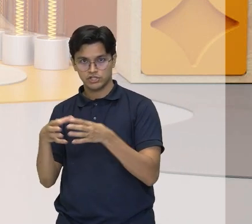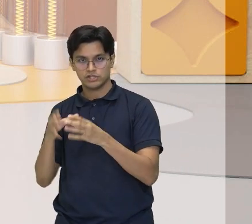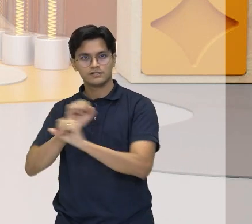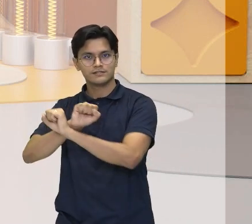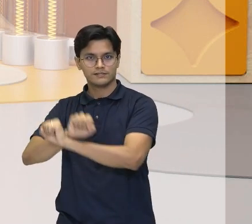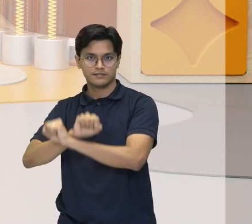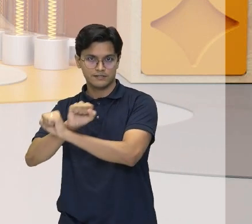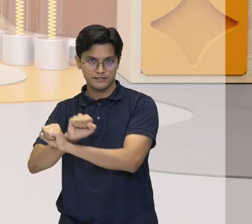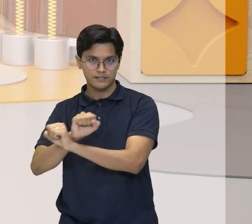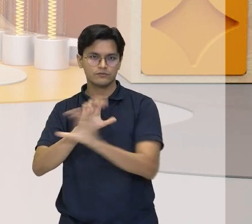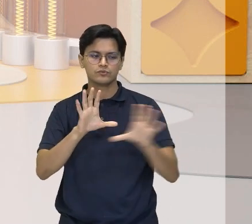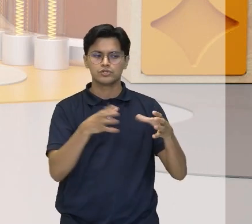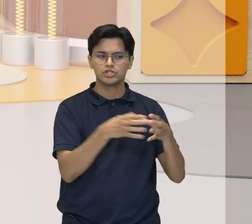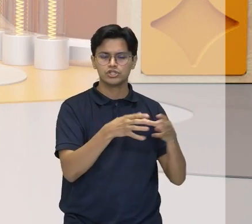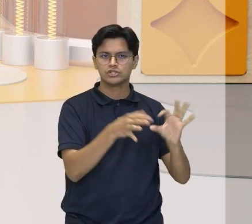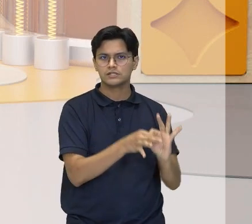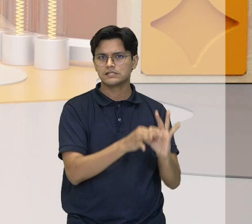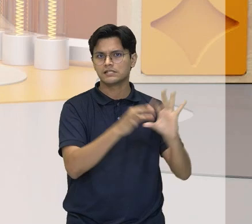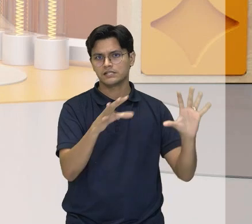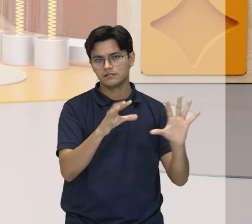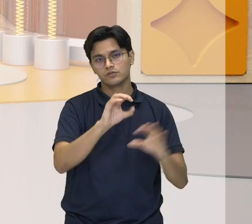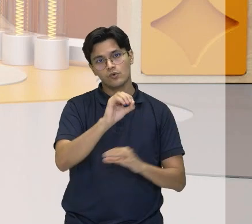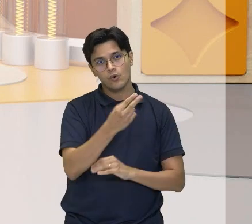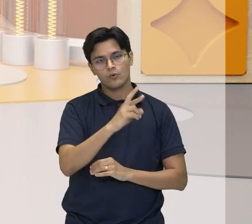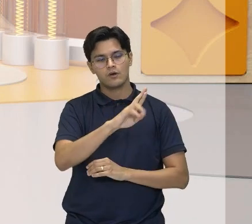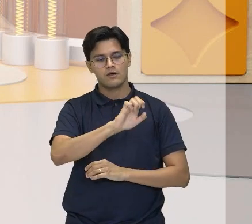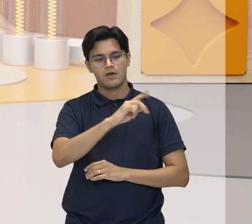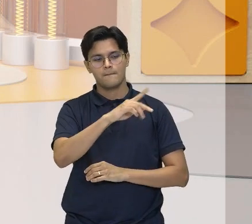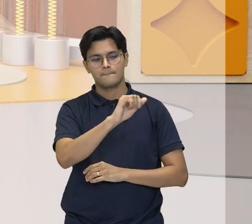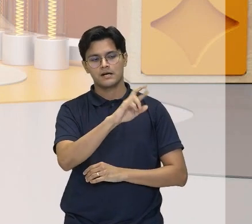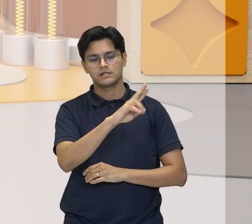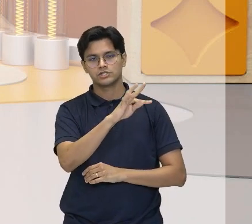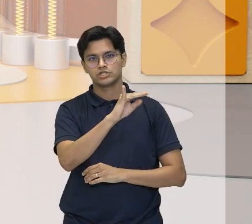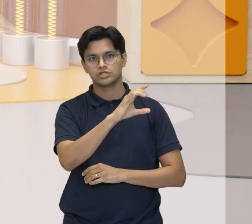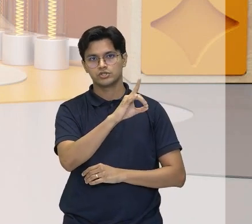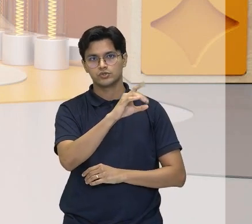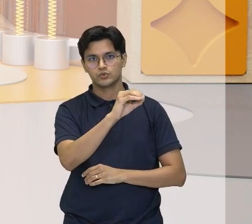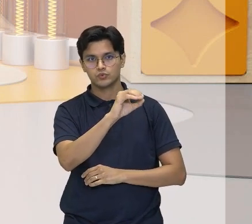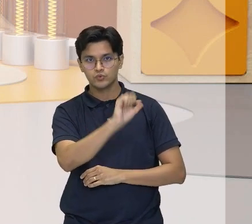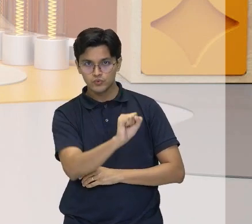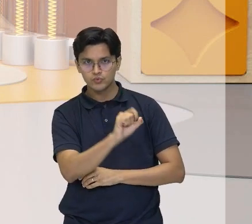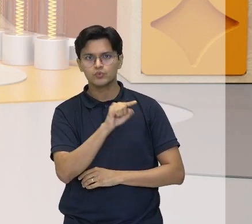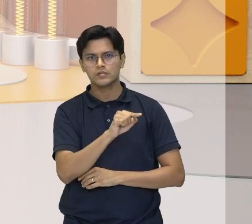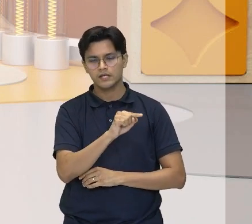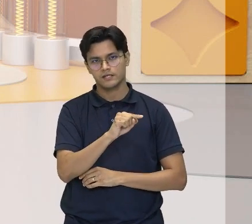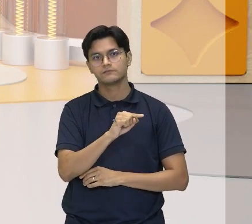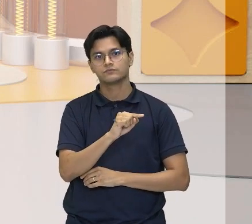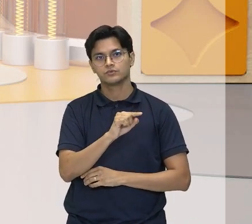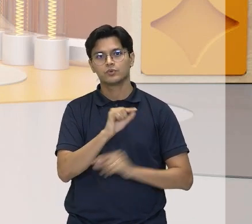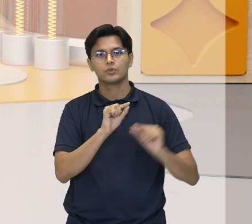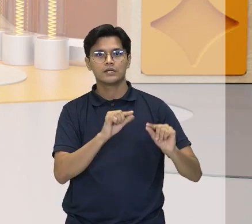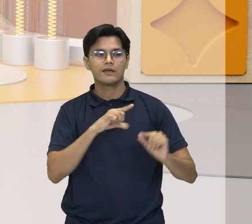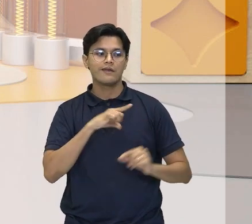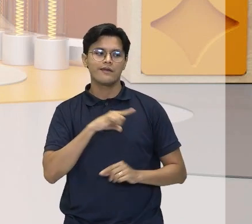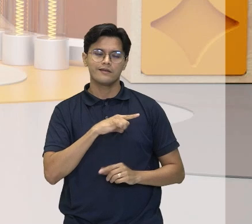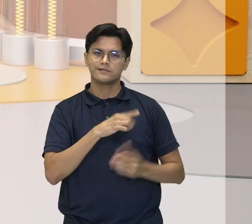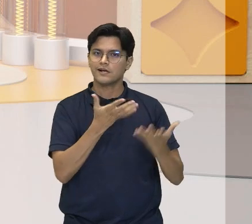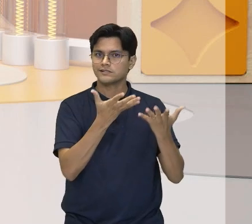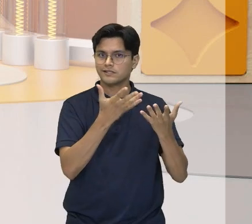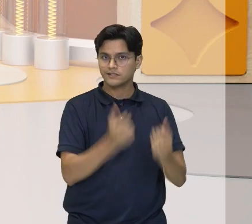indígenas repartidos ou livres eram aqueles que consentiam em serem